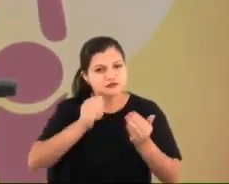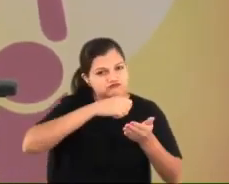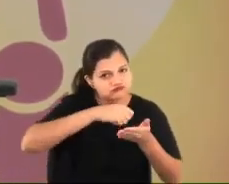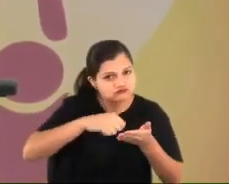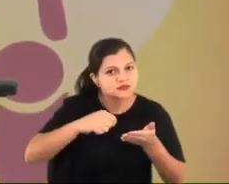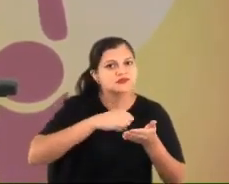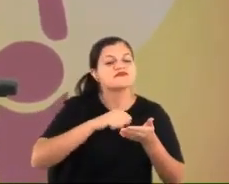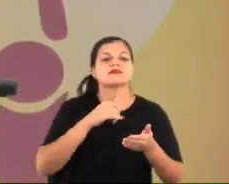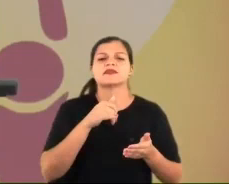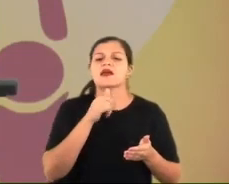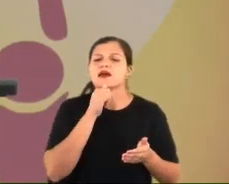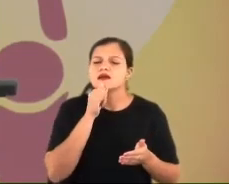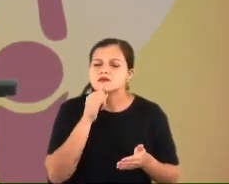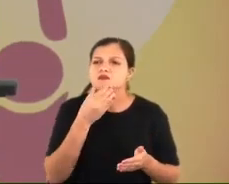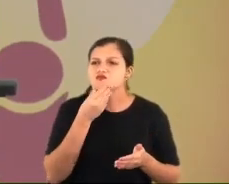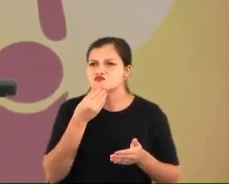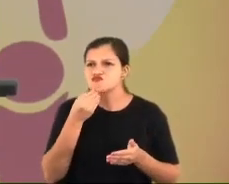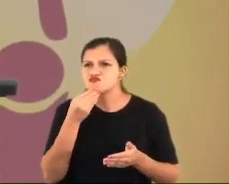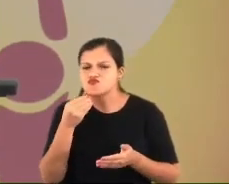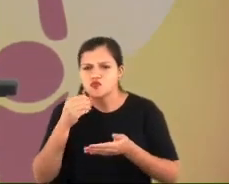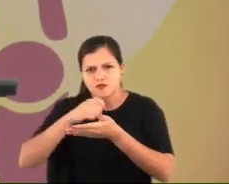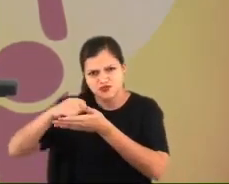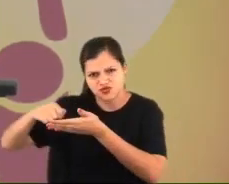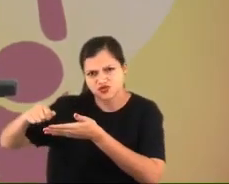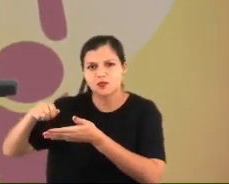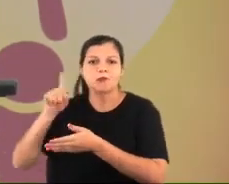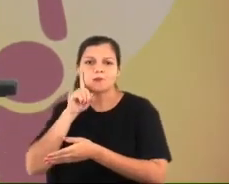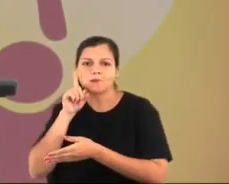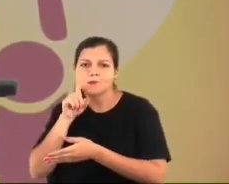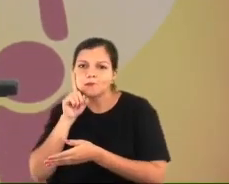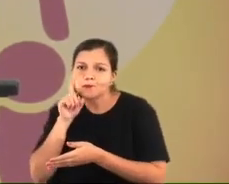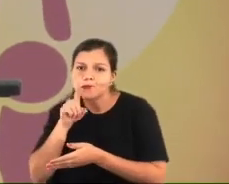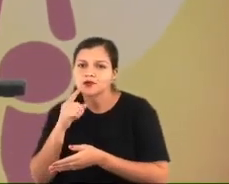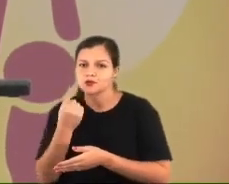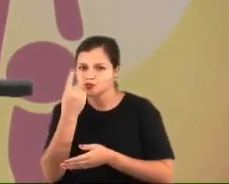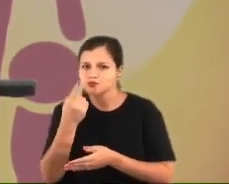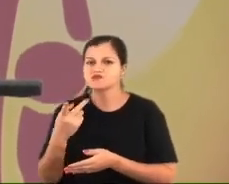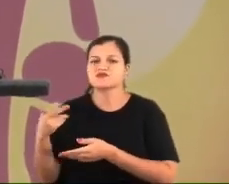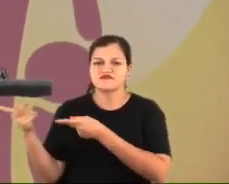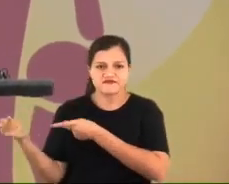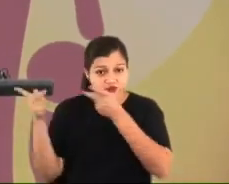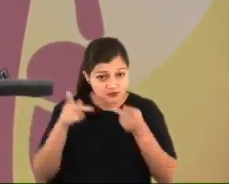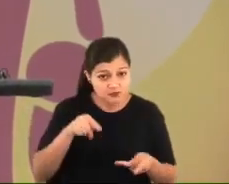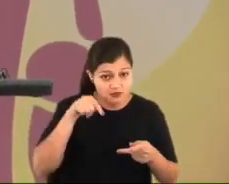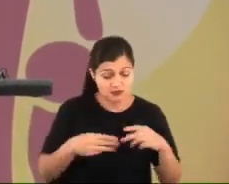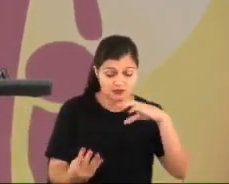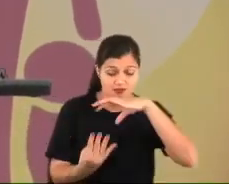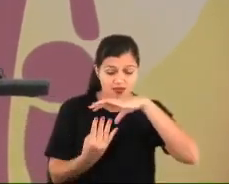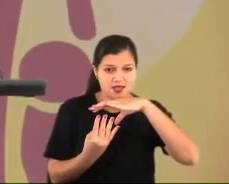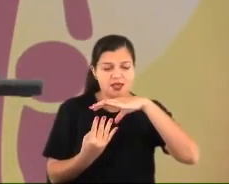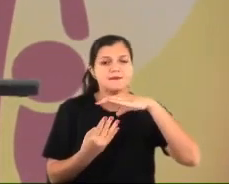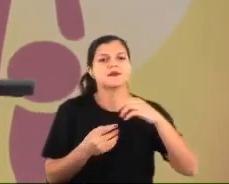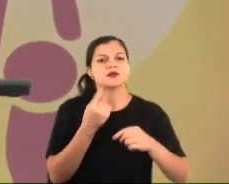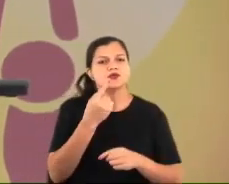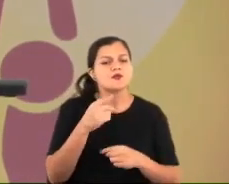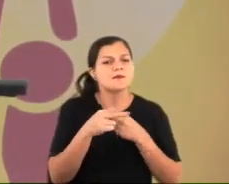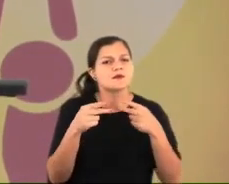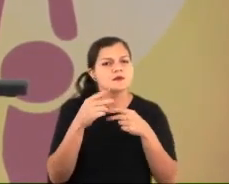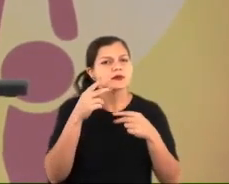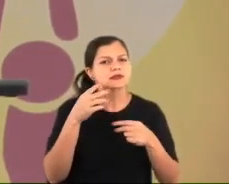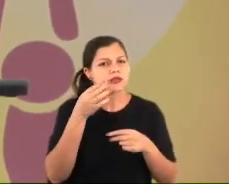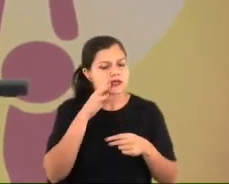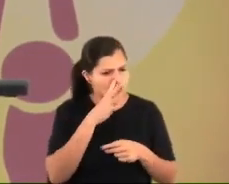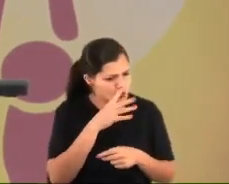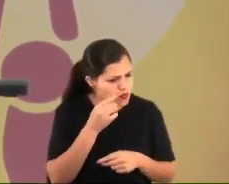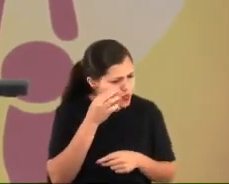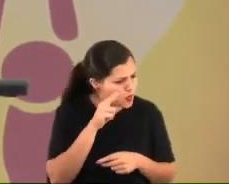muito famoso no meio cristão, uma vez ele visitou essa igreja aqui. E uma coisa que ele se impressionou é que todo mundo, inclusive